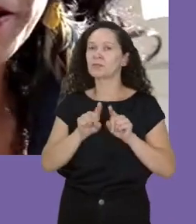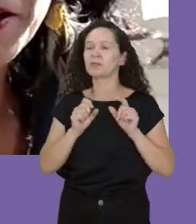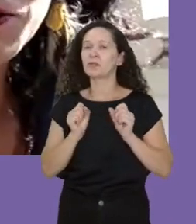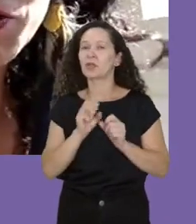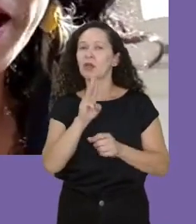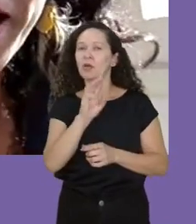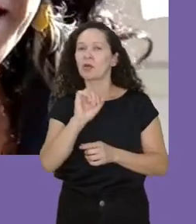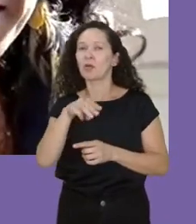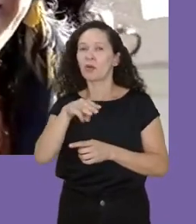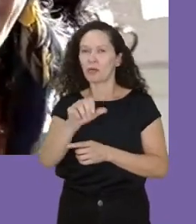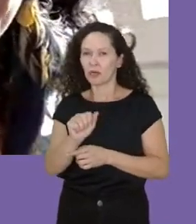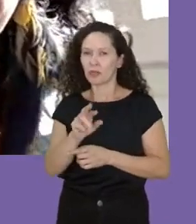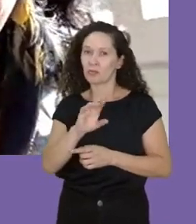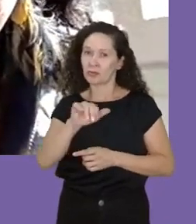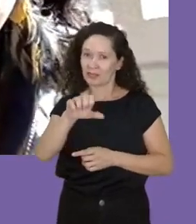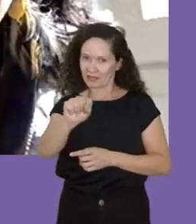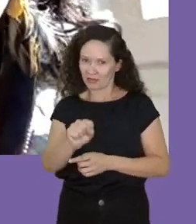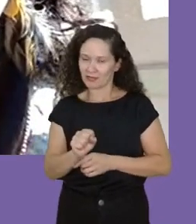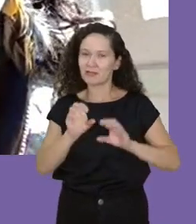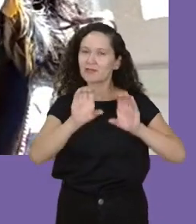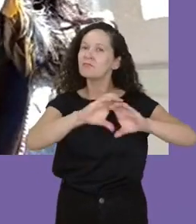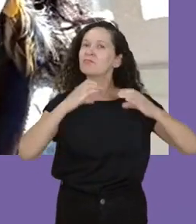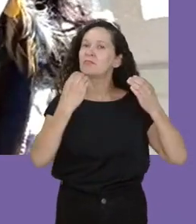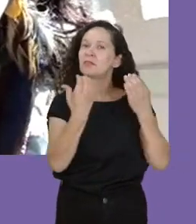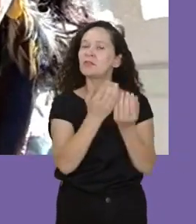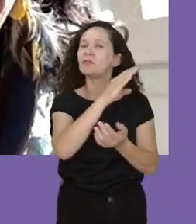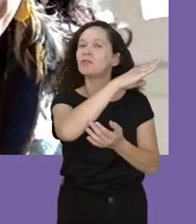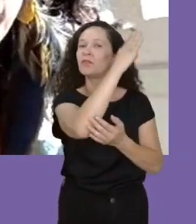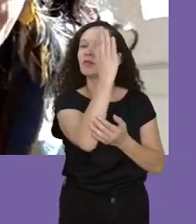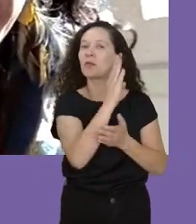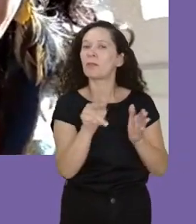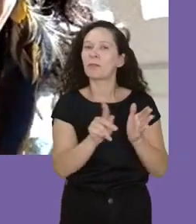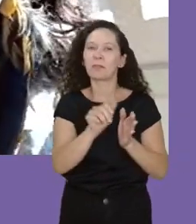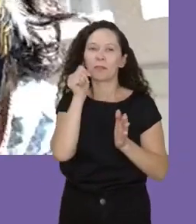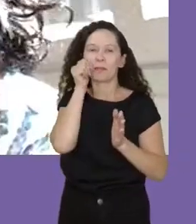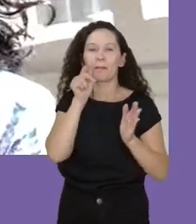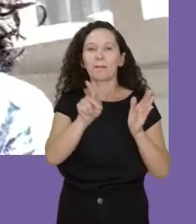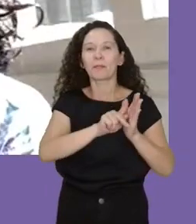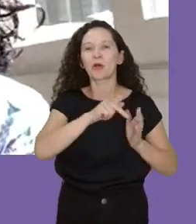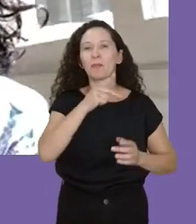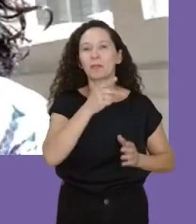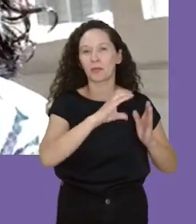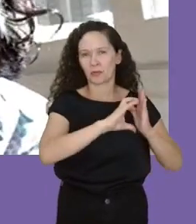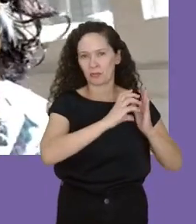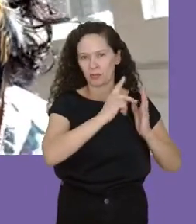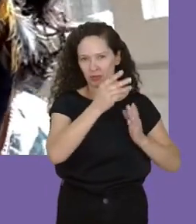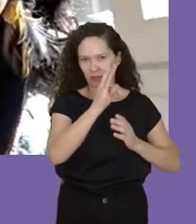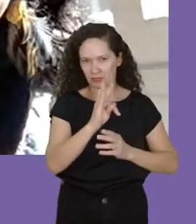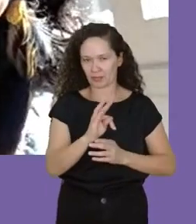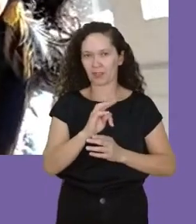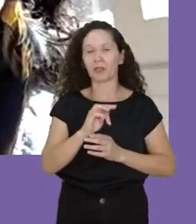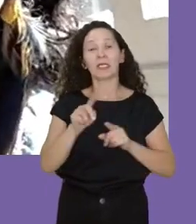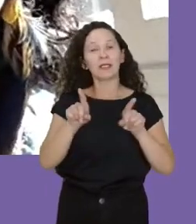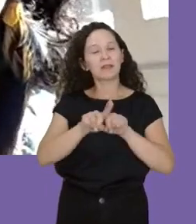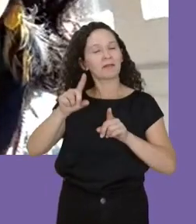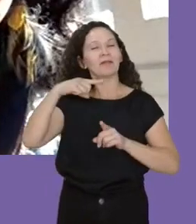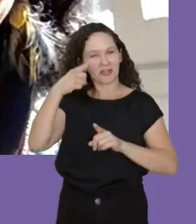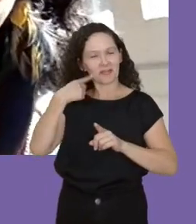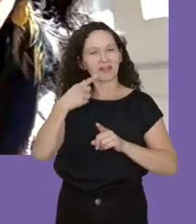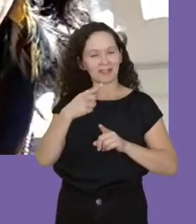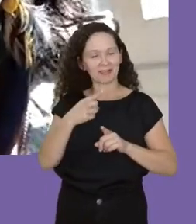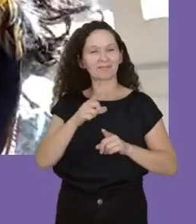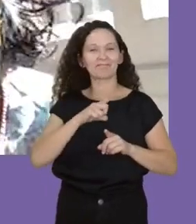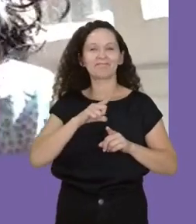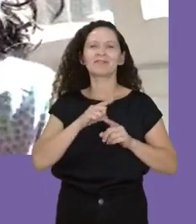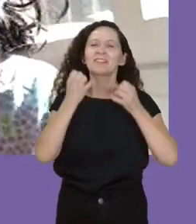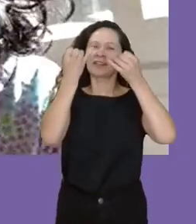Wilma dos Reis, que é do Coletivo Nacional de Mulheres do PT e também advogada. Então, a gente